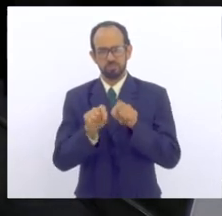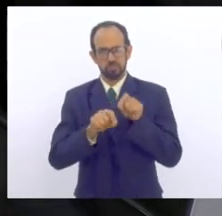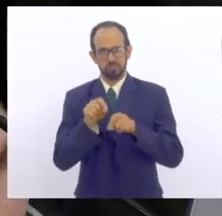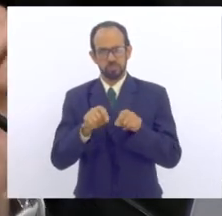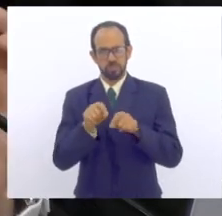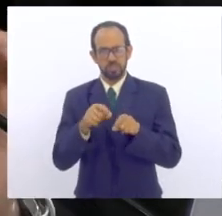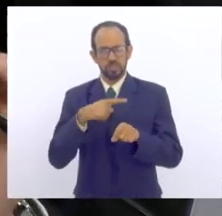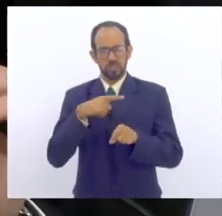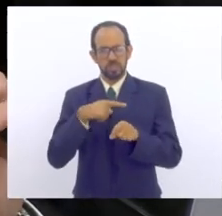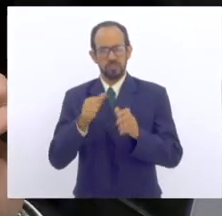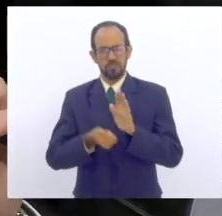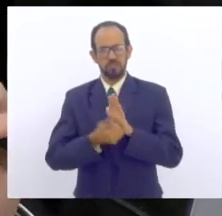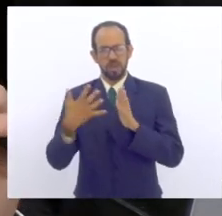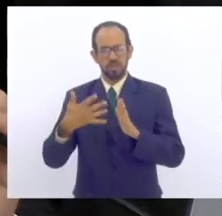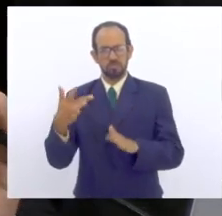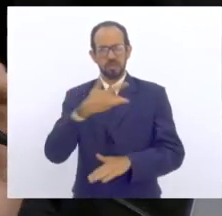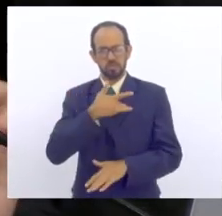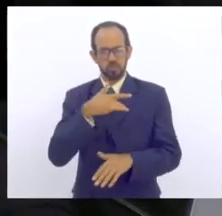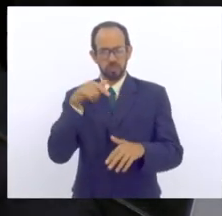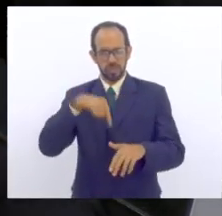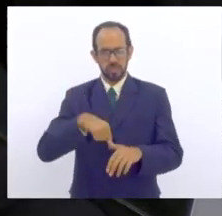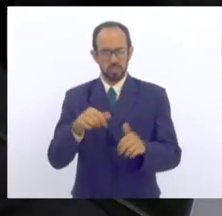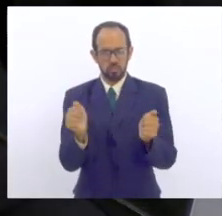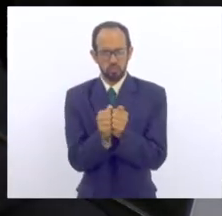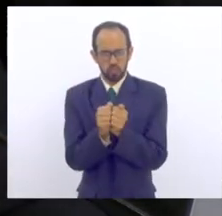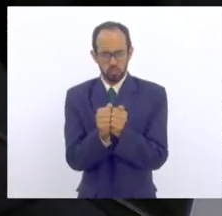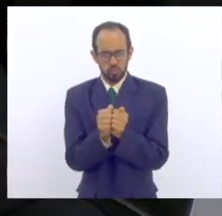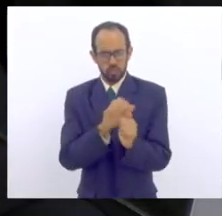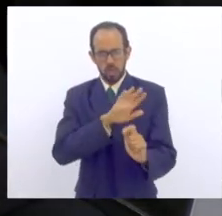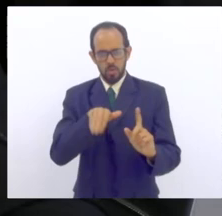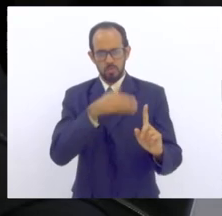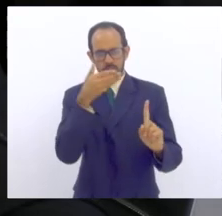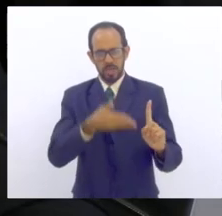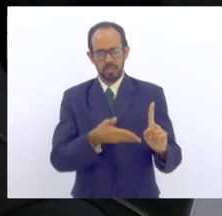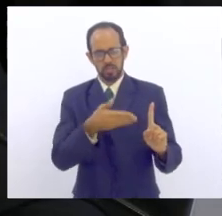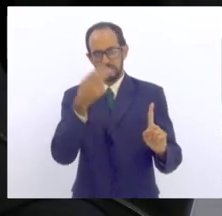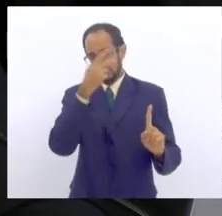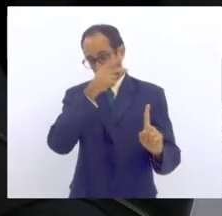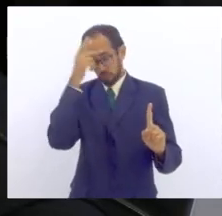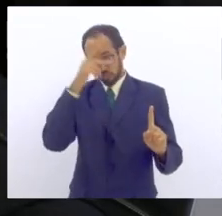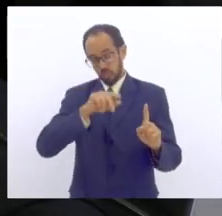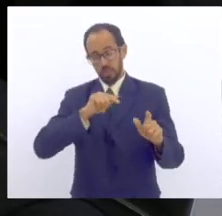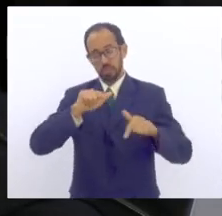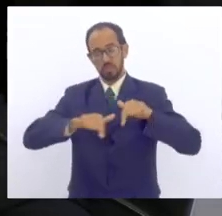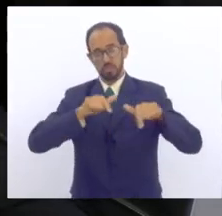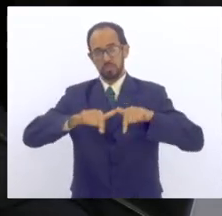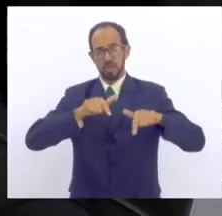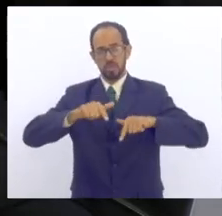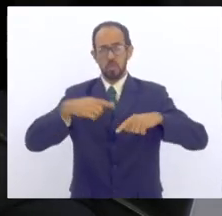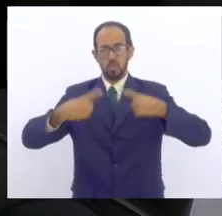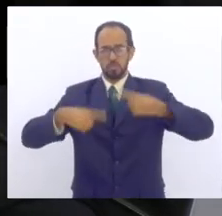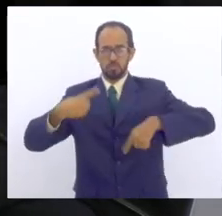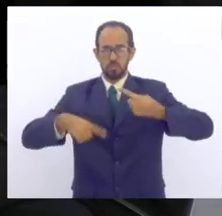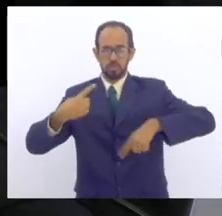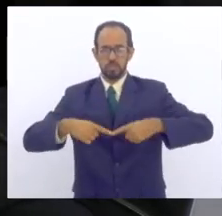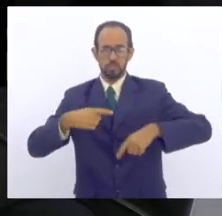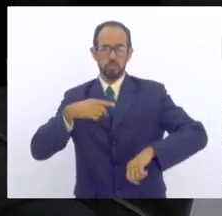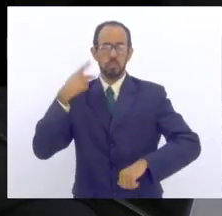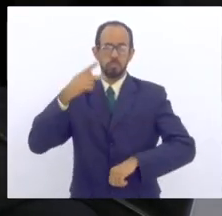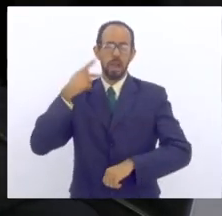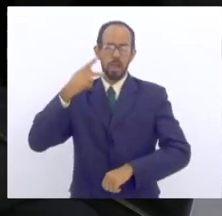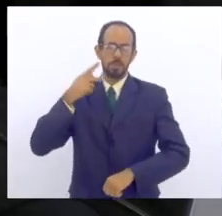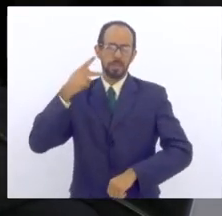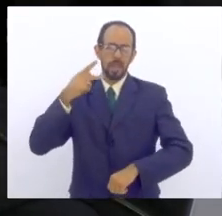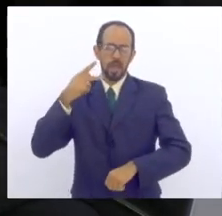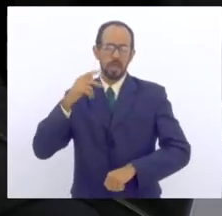paixões e principalmente a homenagem a alguém que exerceu a atividade parlamentar que é tão cara e durante